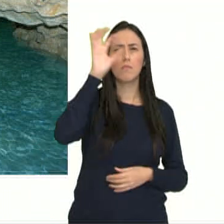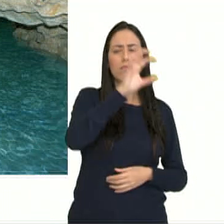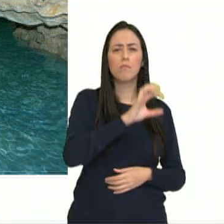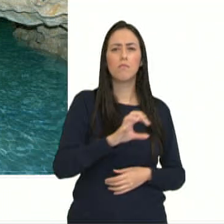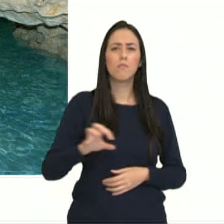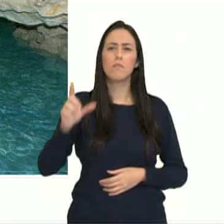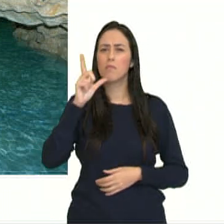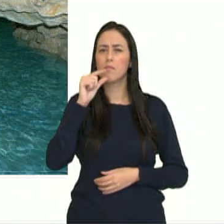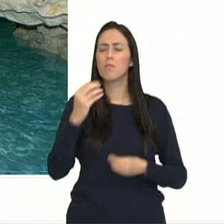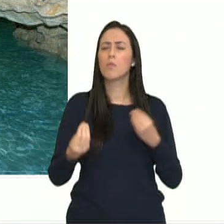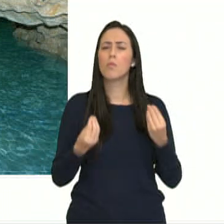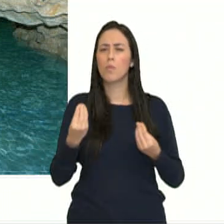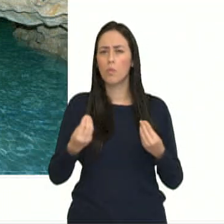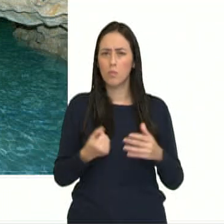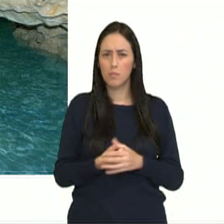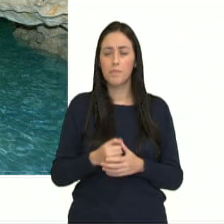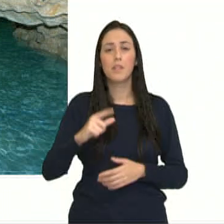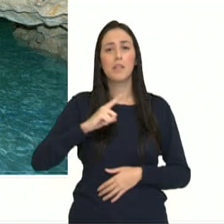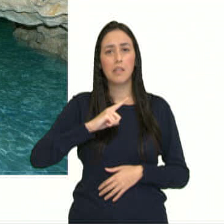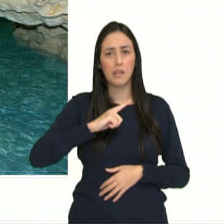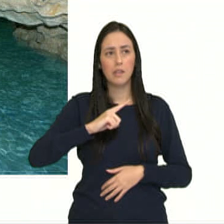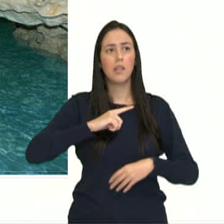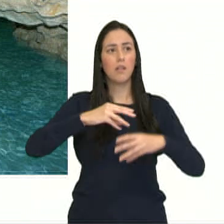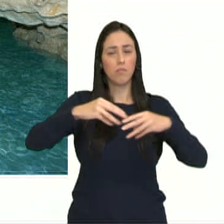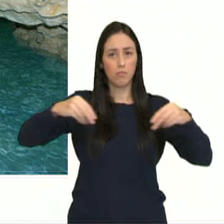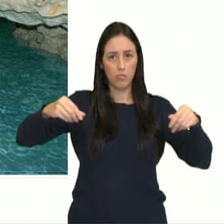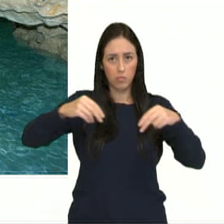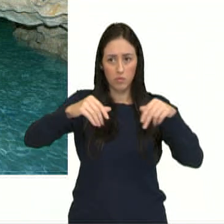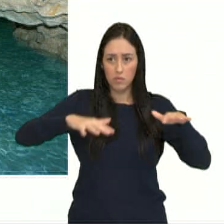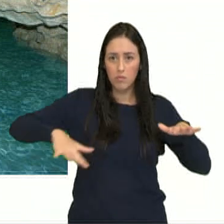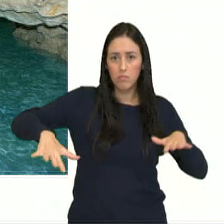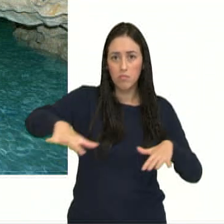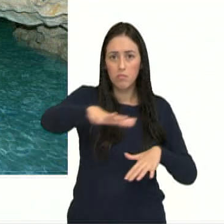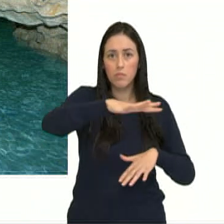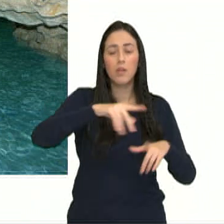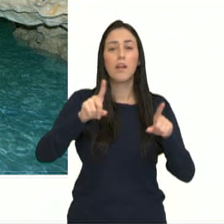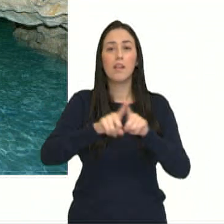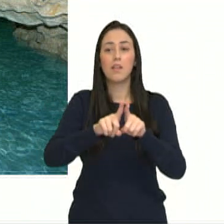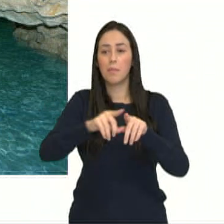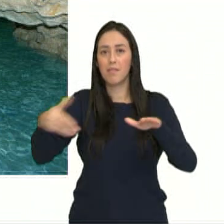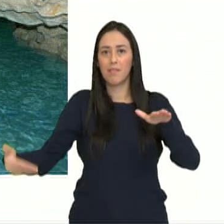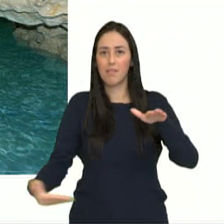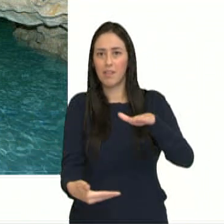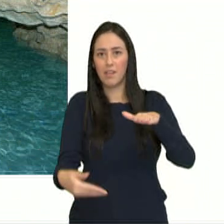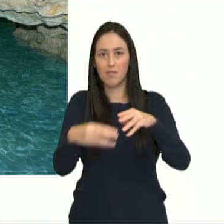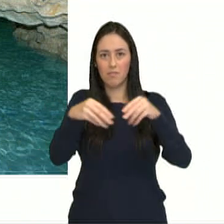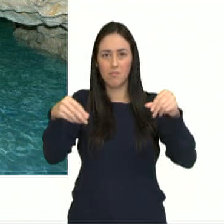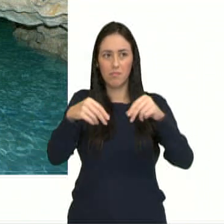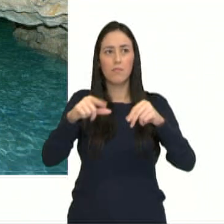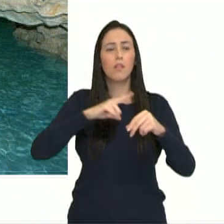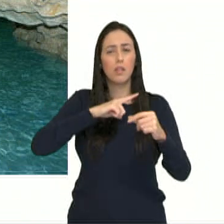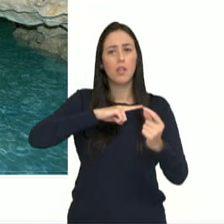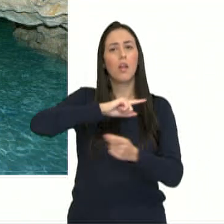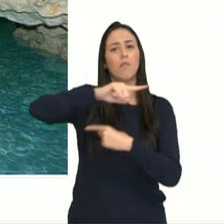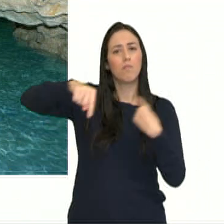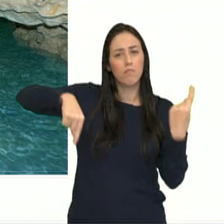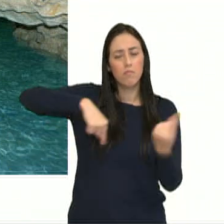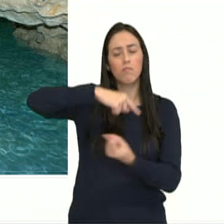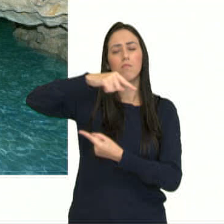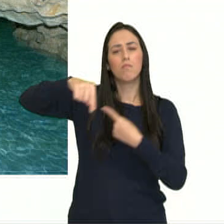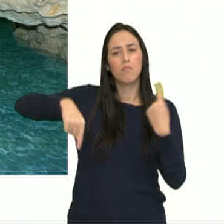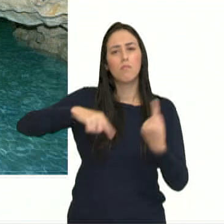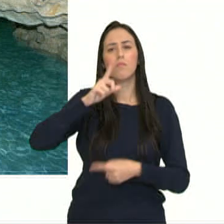continentes? A gente vai percebê-la na superfície e vai percebê-la também no subsolo, além do ciclo hidrológico que